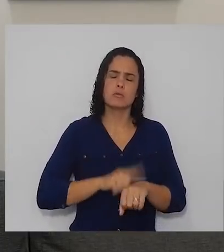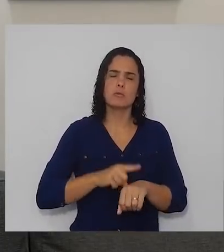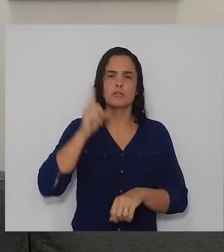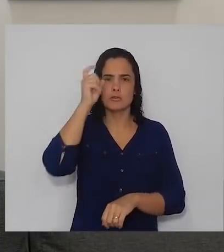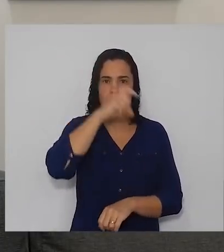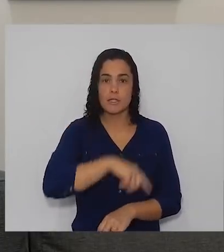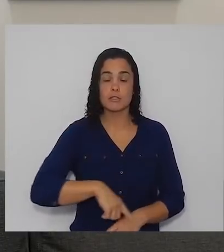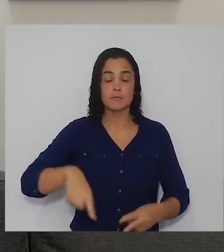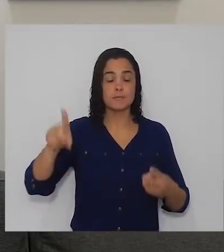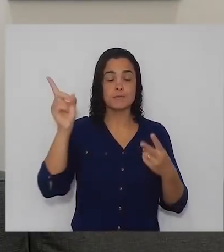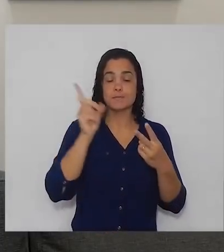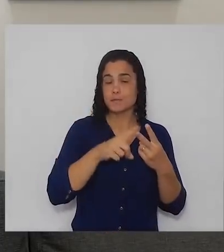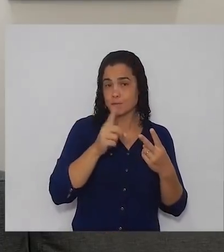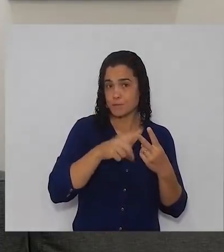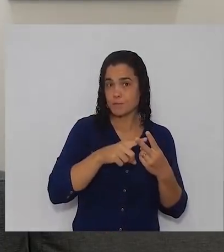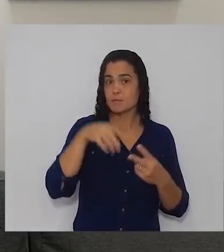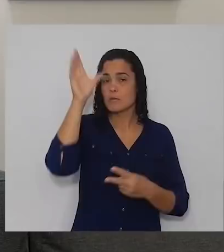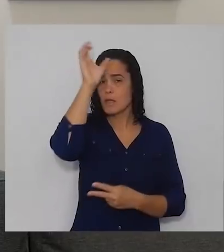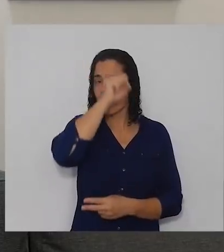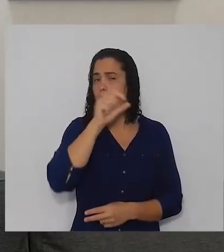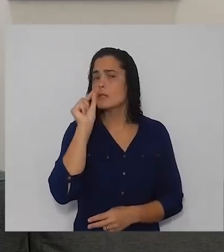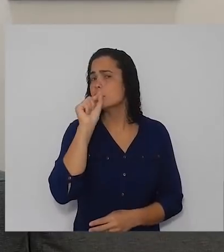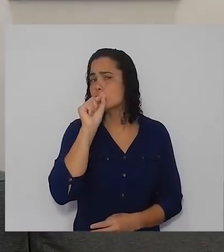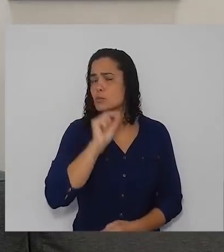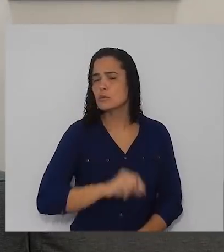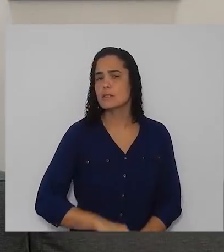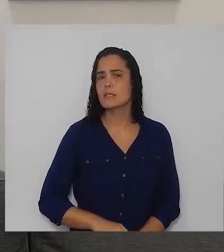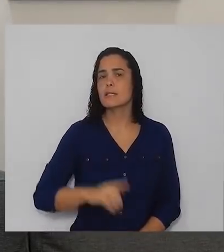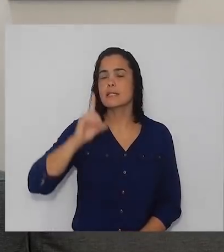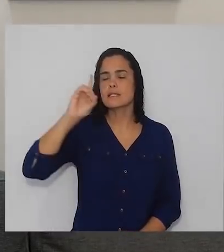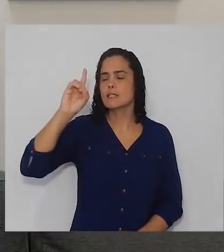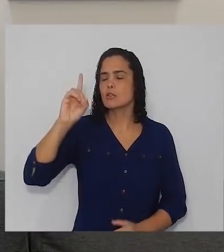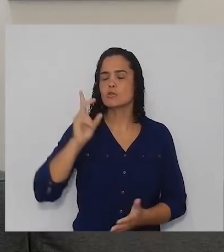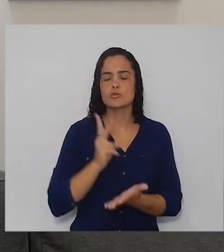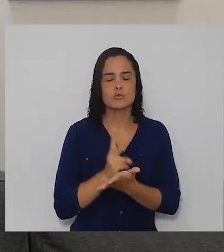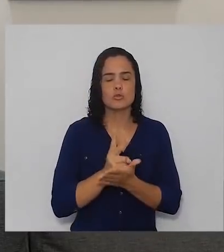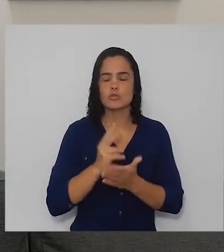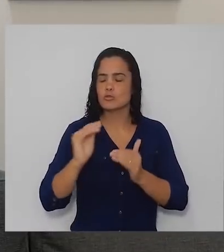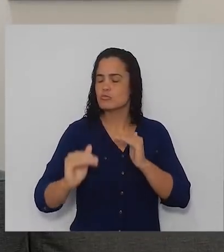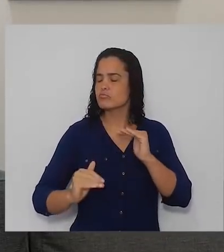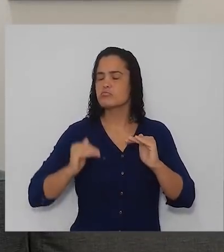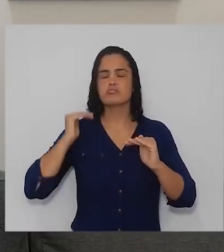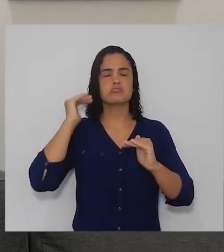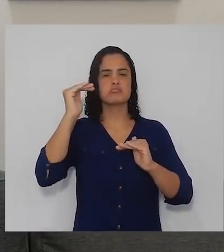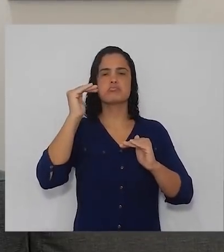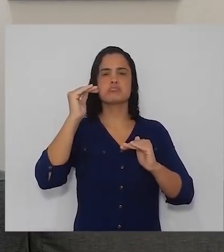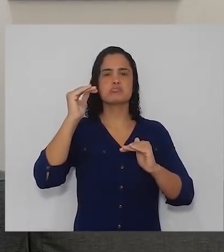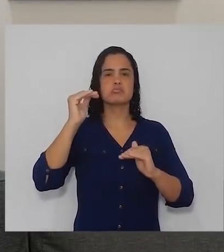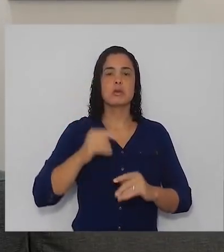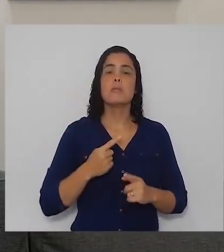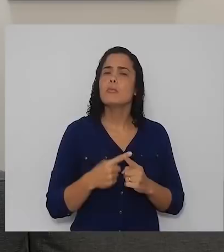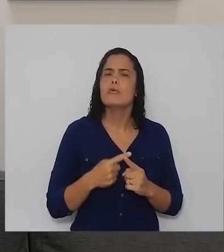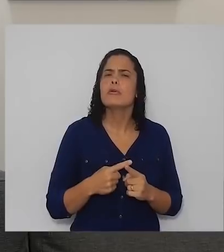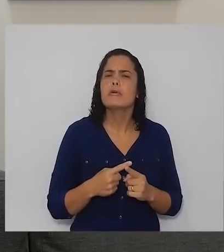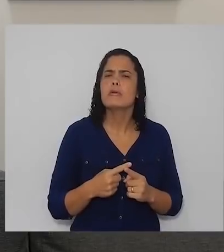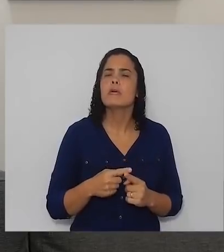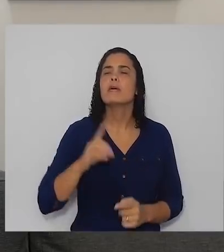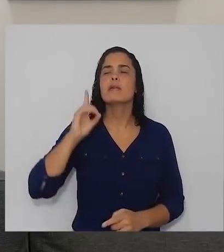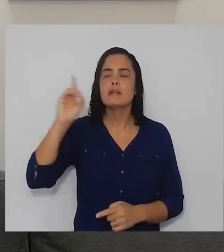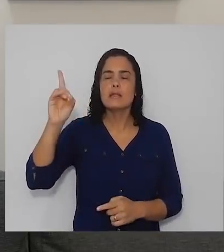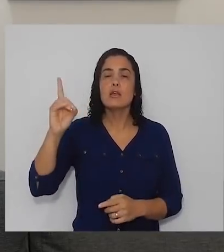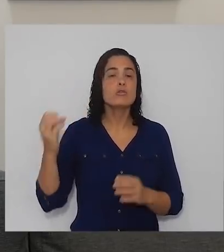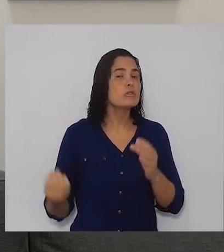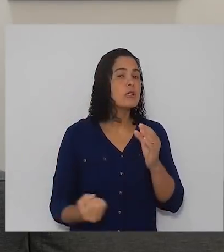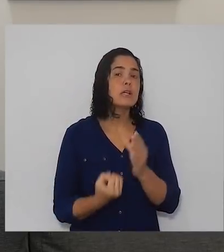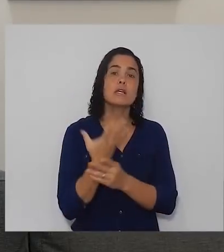e a convicção da soberania de Deus. Deus continua soberano. Porque é o Deus que faz